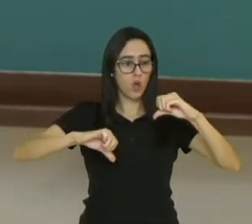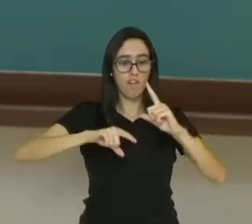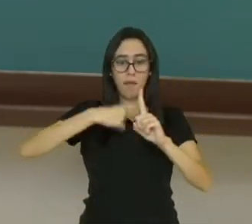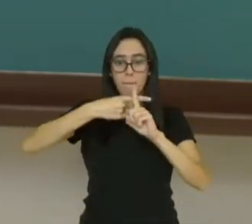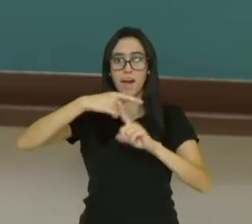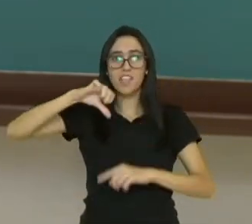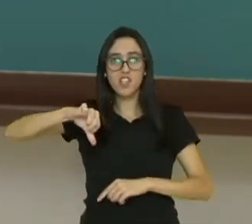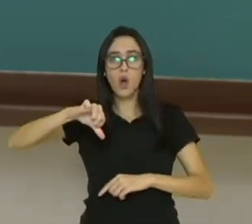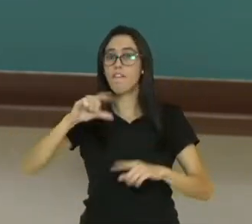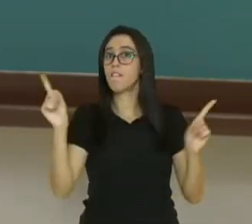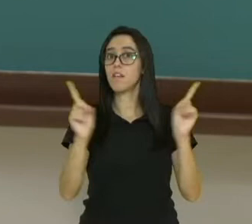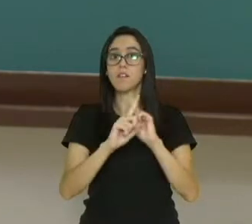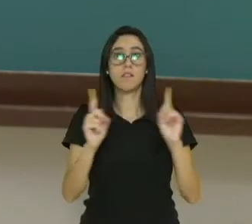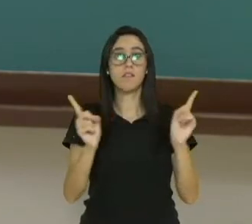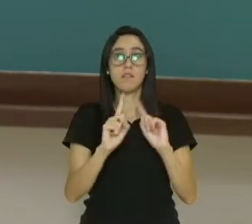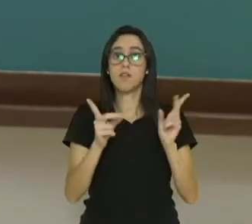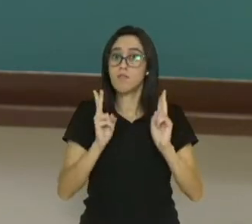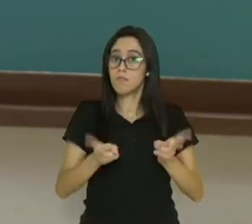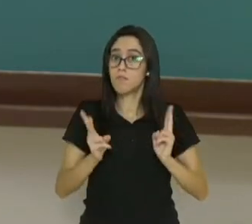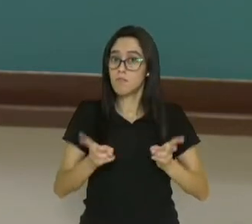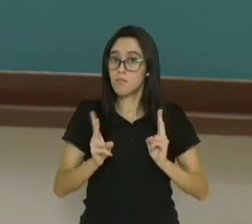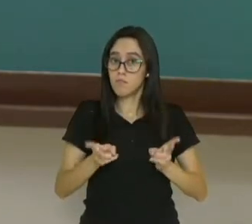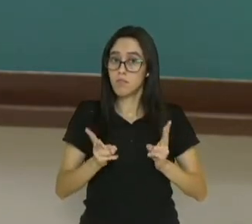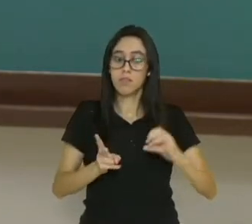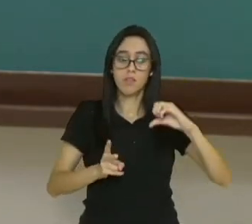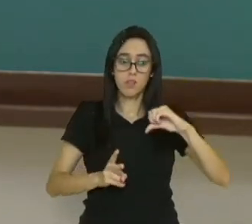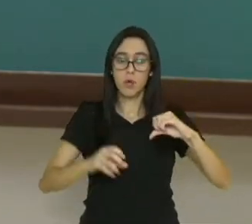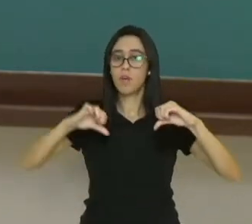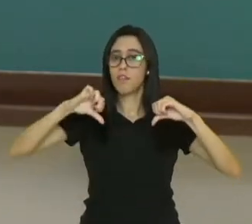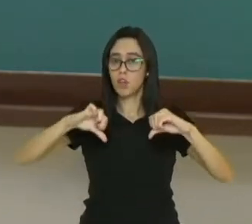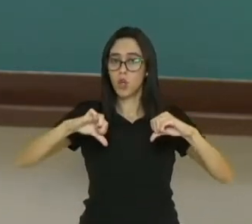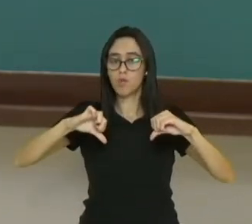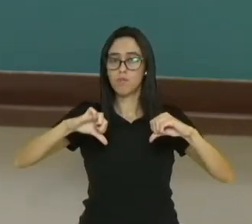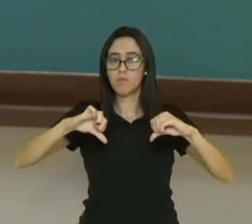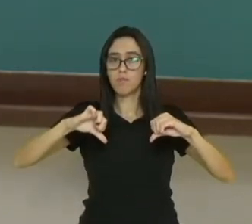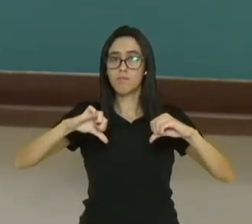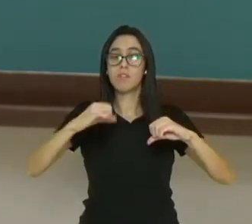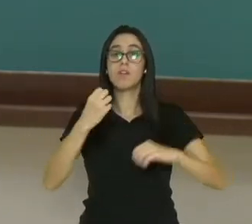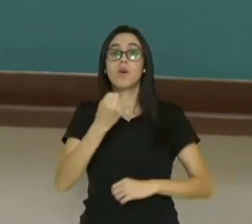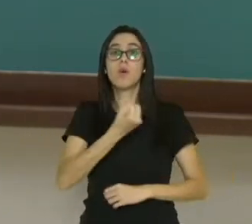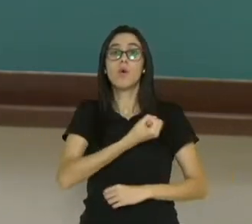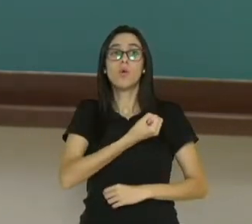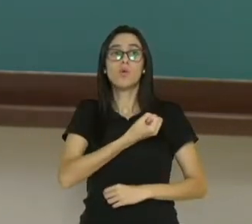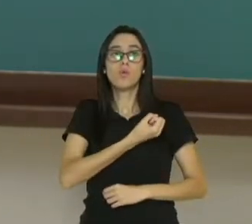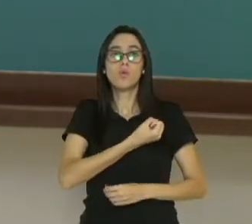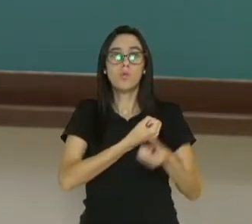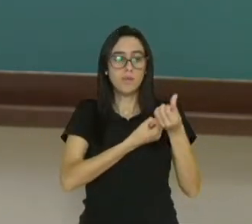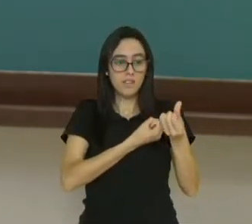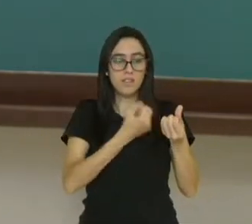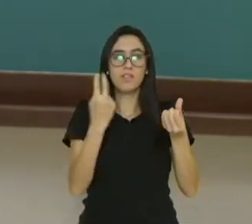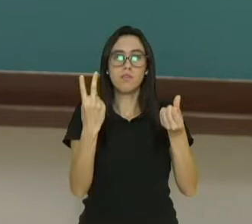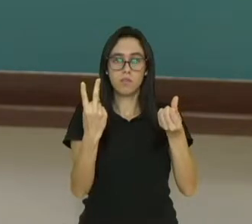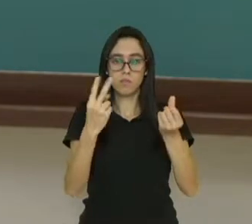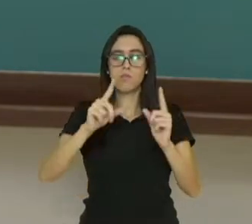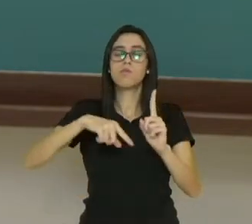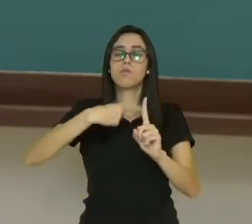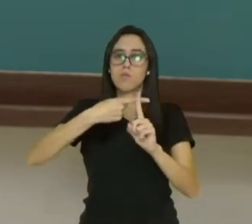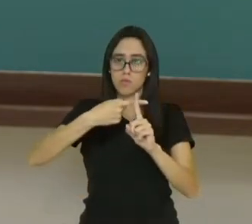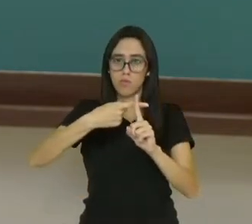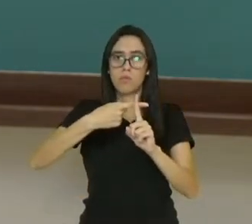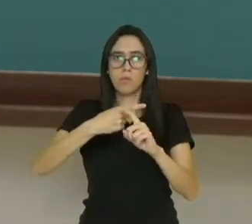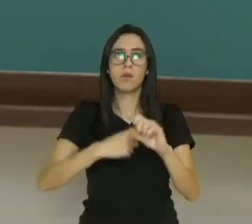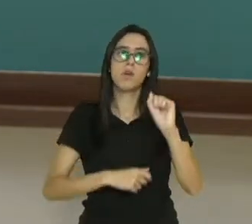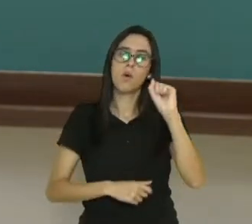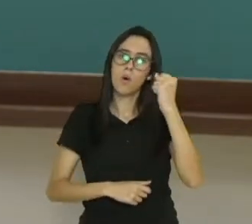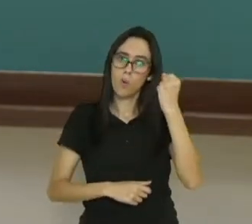eu mantenho. 9 e 9 eu repito, o que eu vou somar são os numeradores. 6 mais 2,